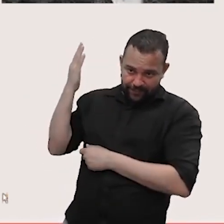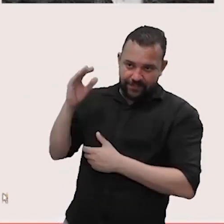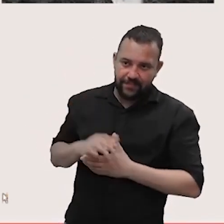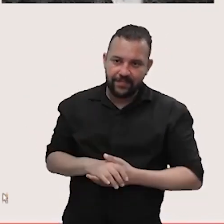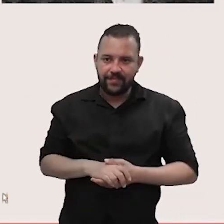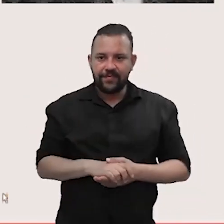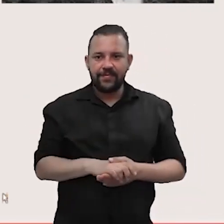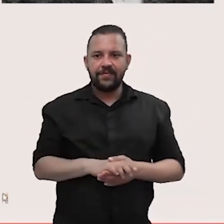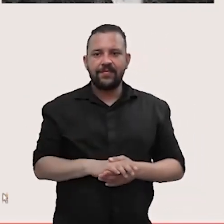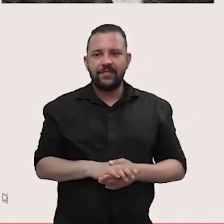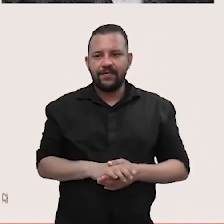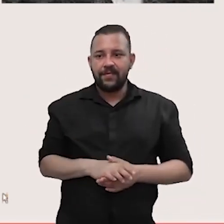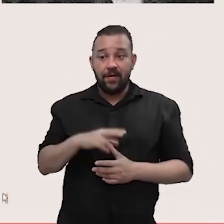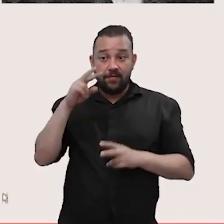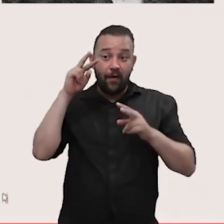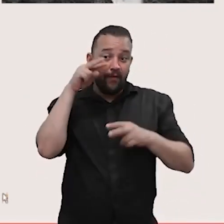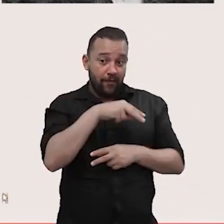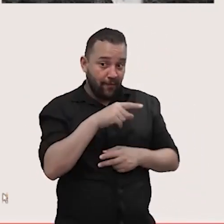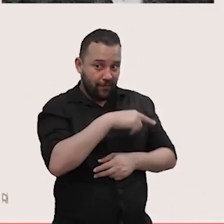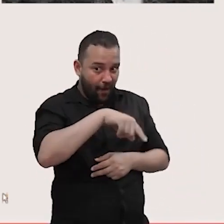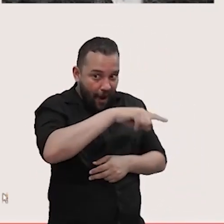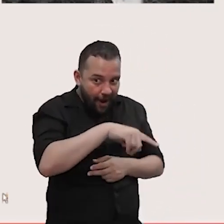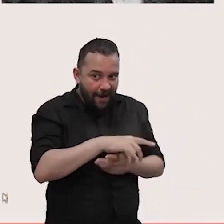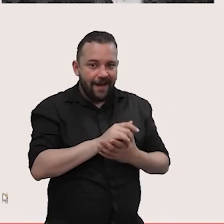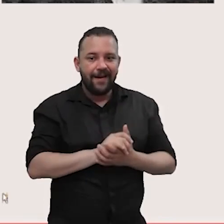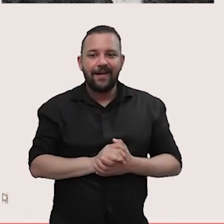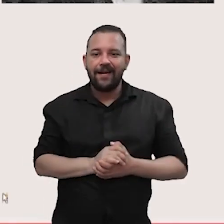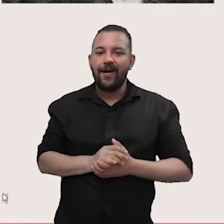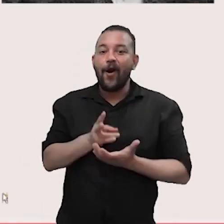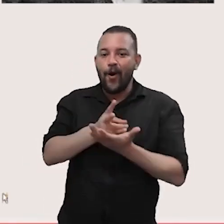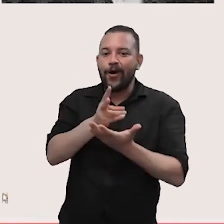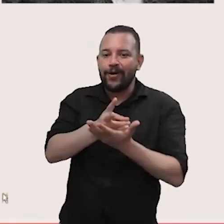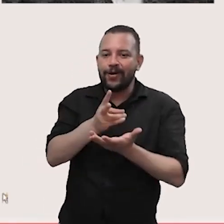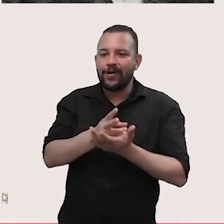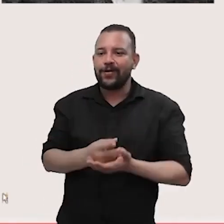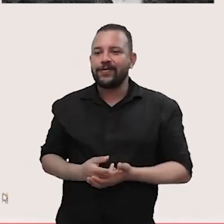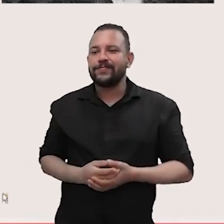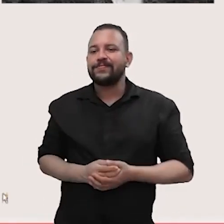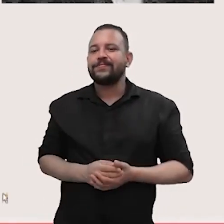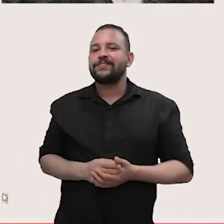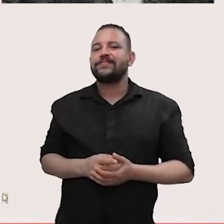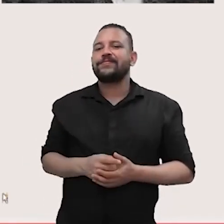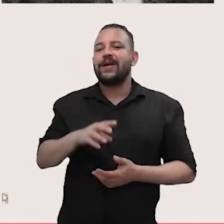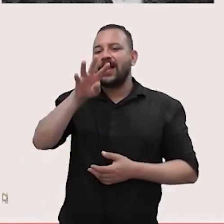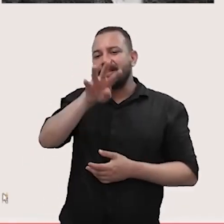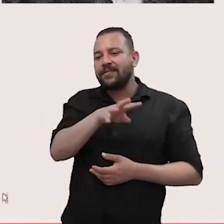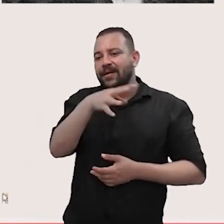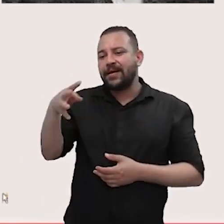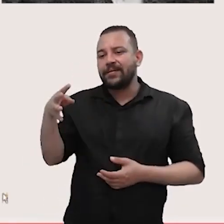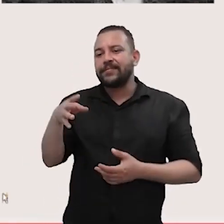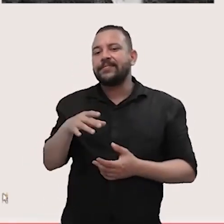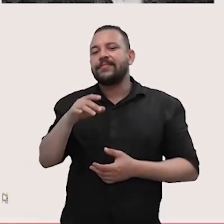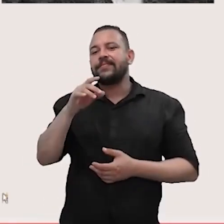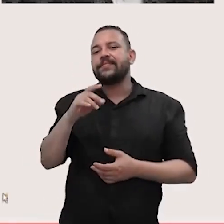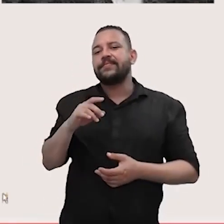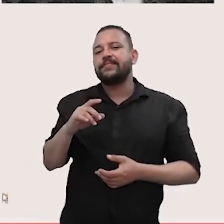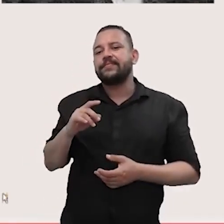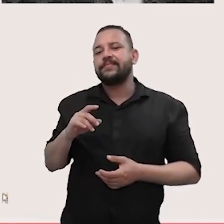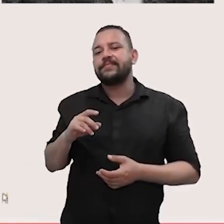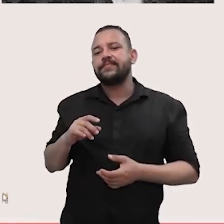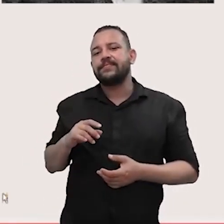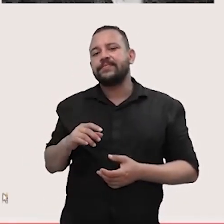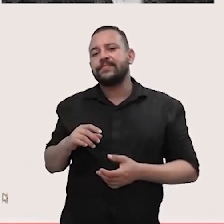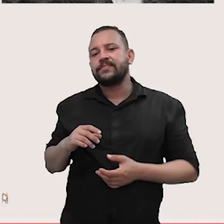periódica, eu tô olhando para vocês. Tudo bem. Mas dando continuidade, ele diz assim, ó, a tabela periódica, como